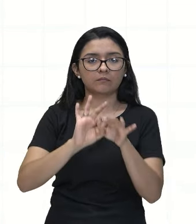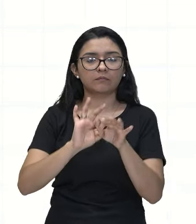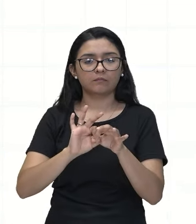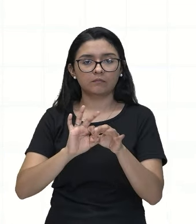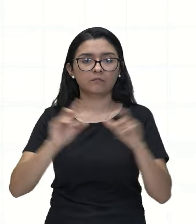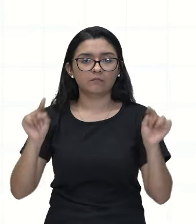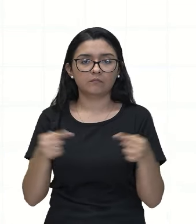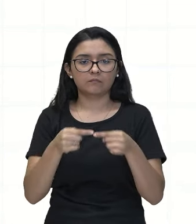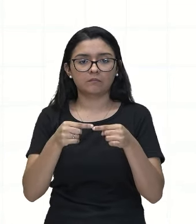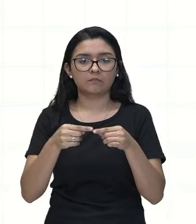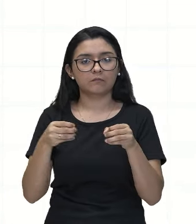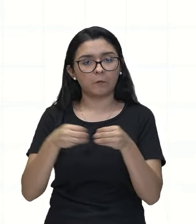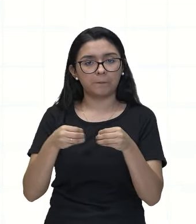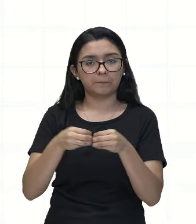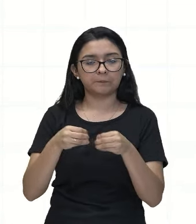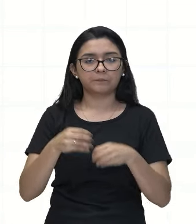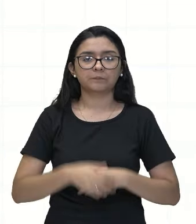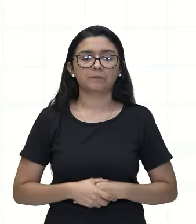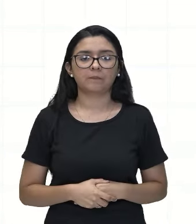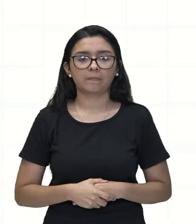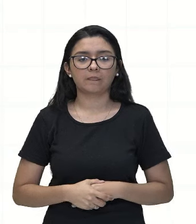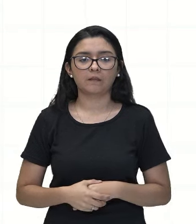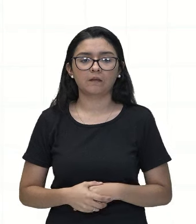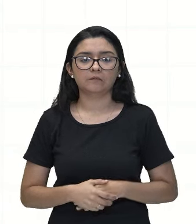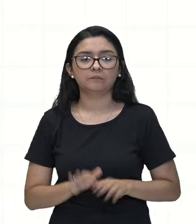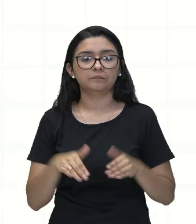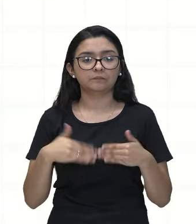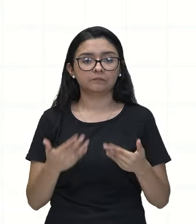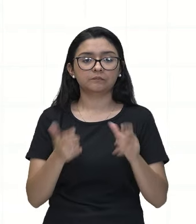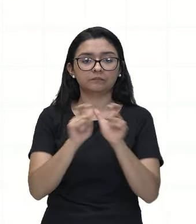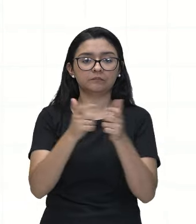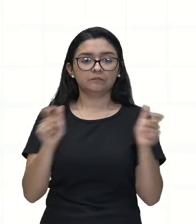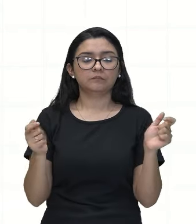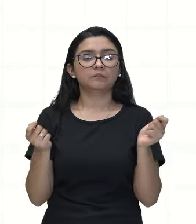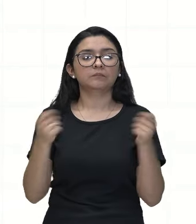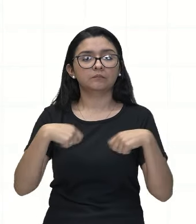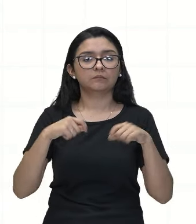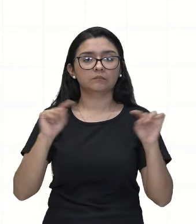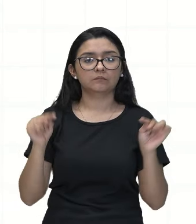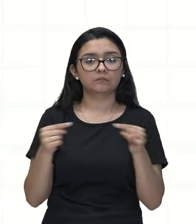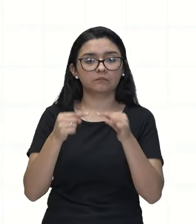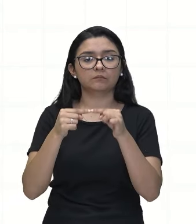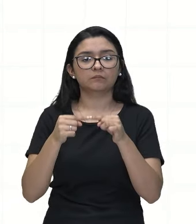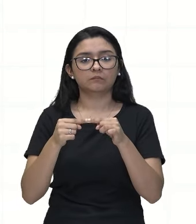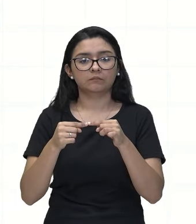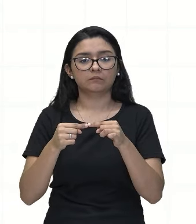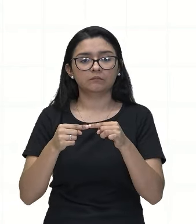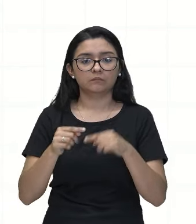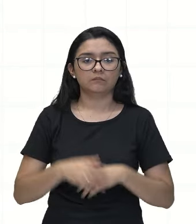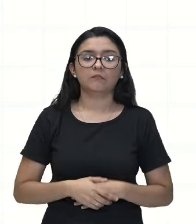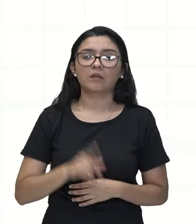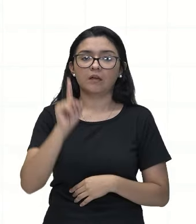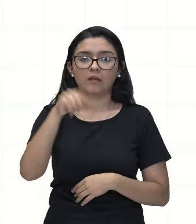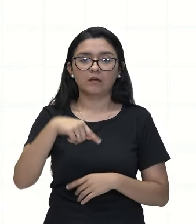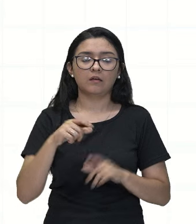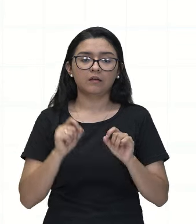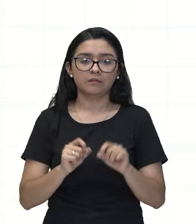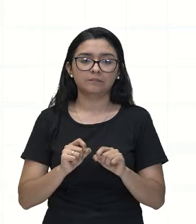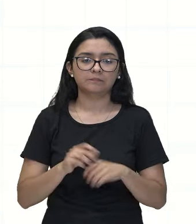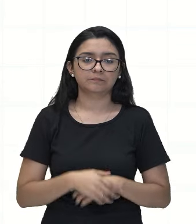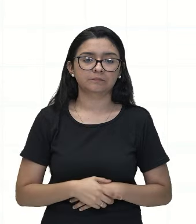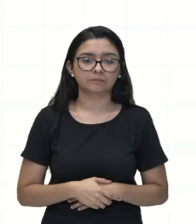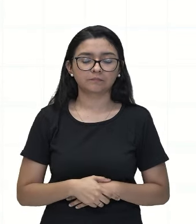um próximo do outro e a maioria pode se fazer a concordância porque é uma expressão